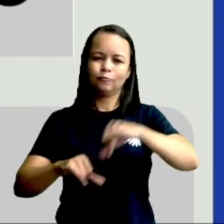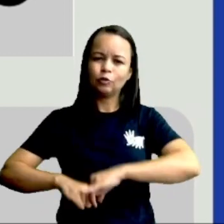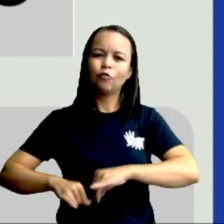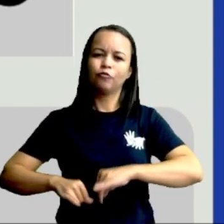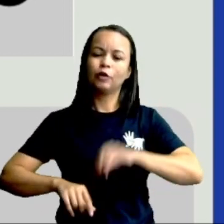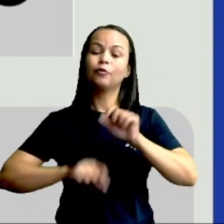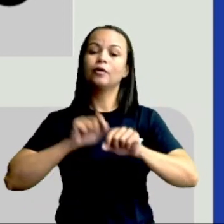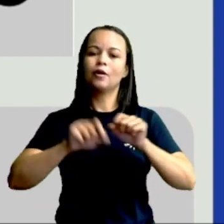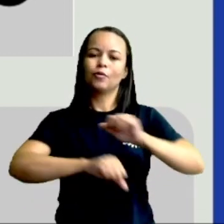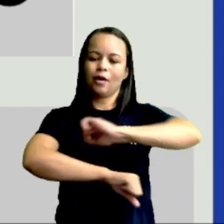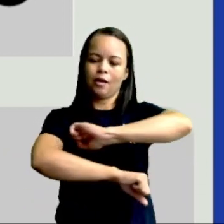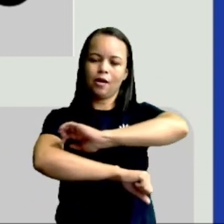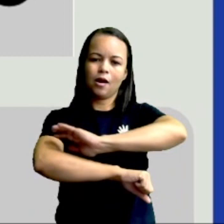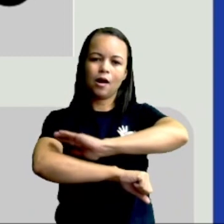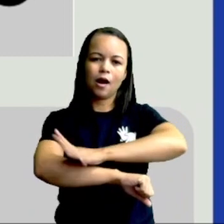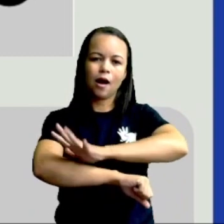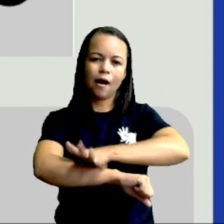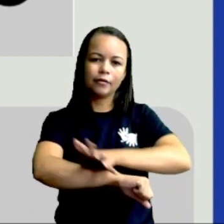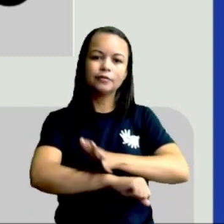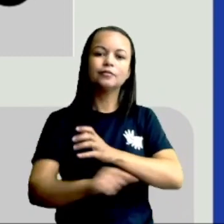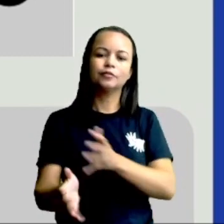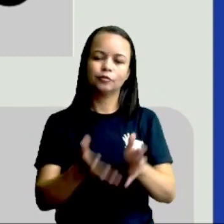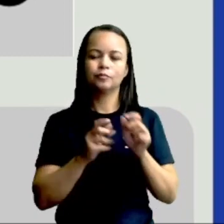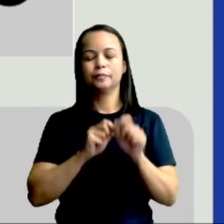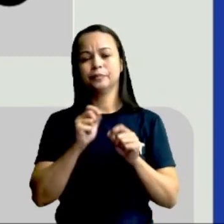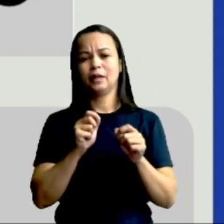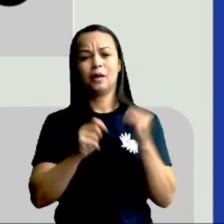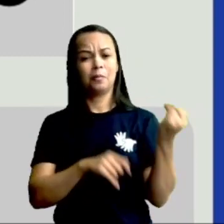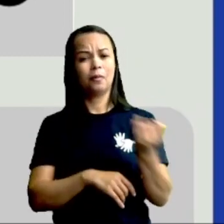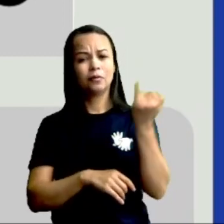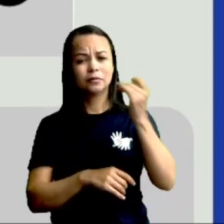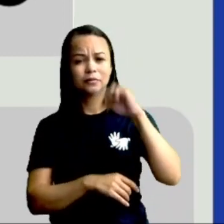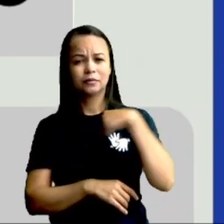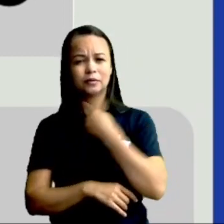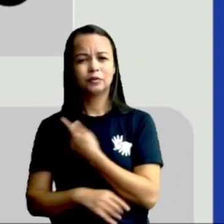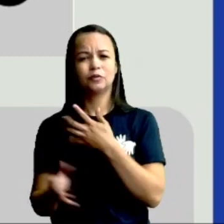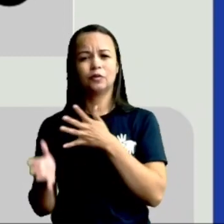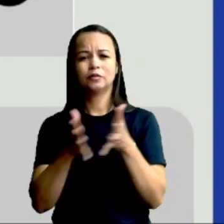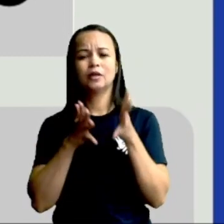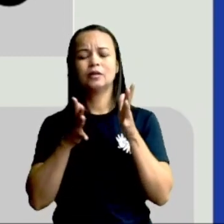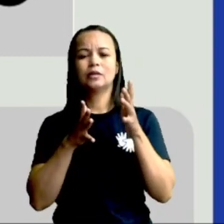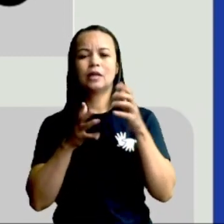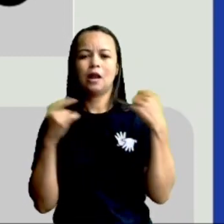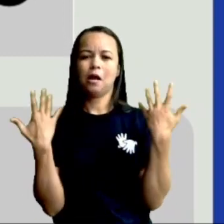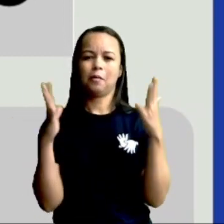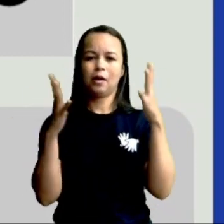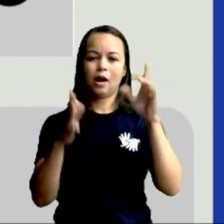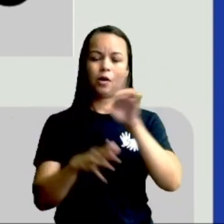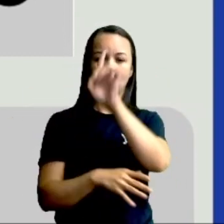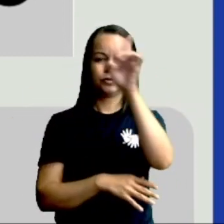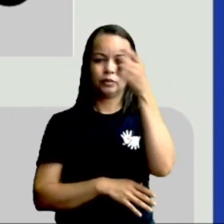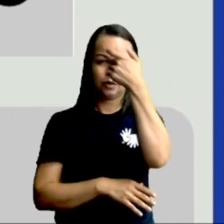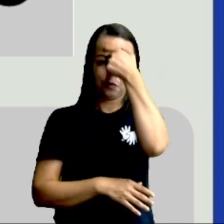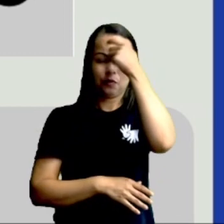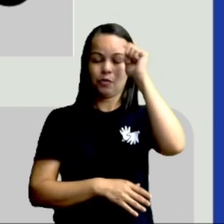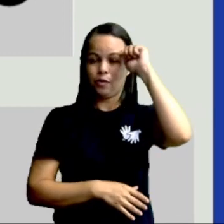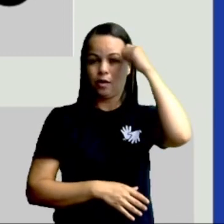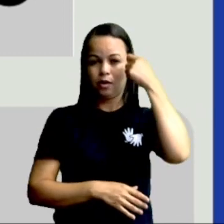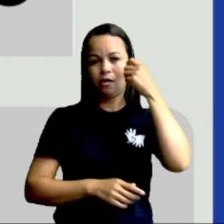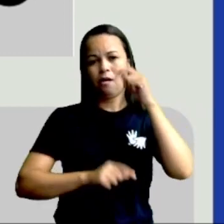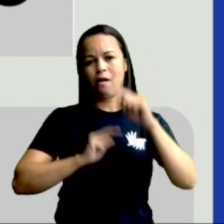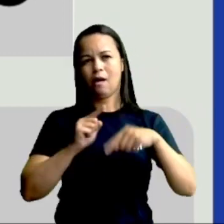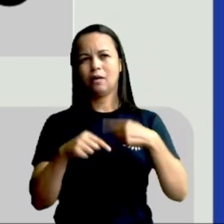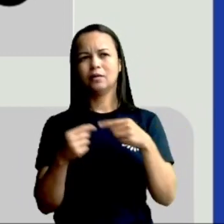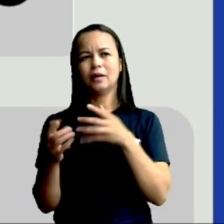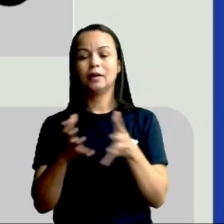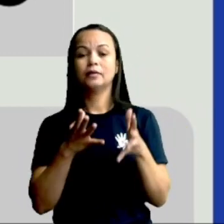de racismo. E uma das importâncias da gente celebrar a data da consciência negra, além de